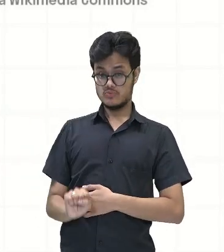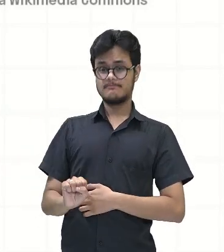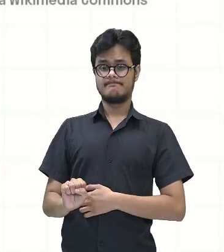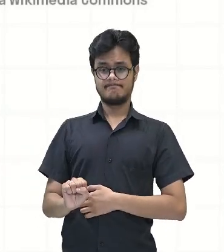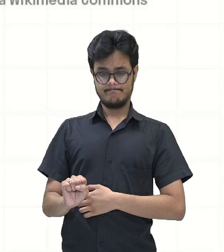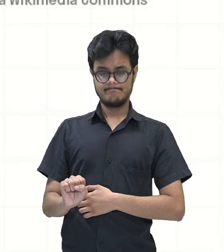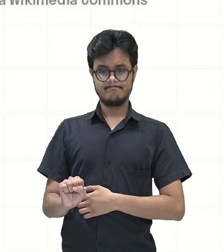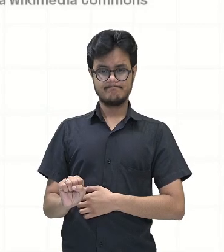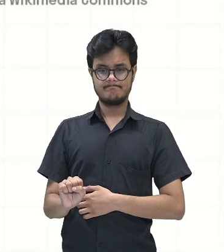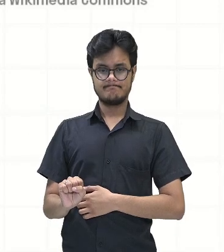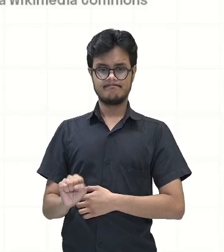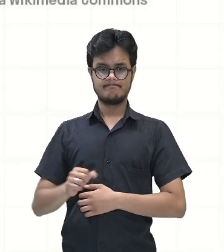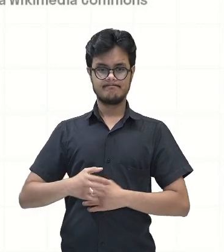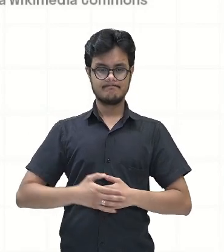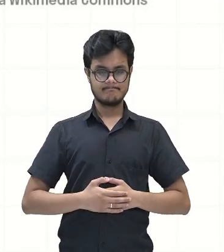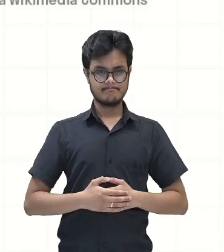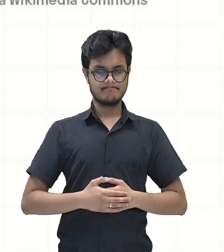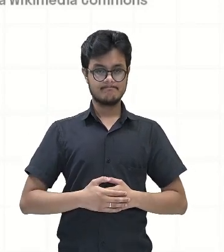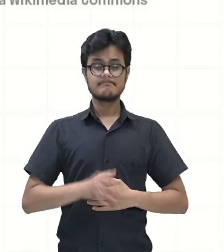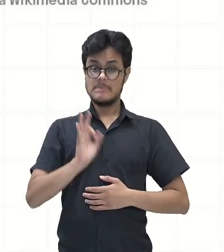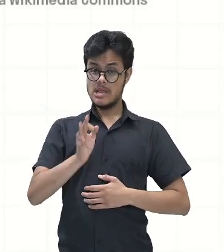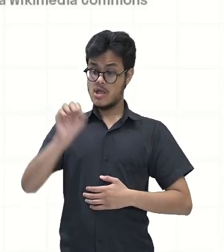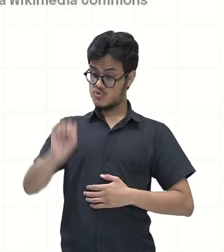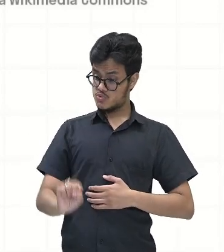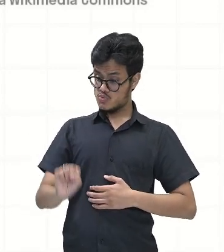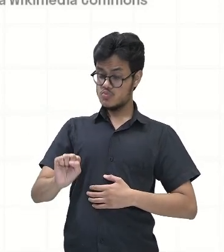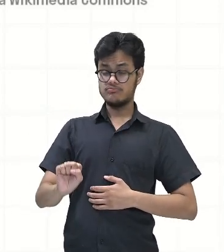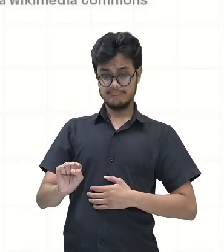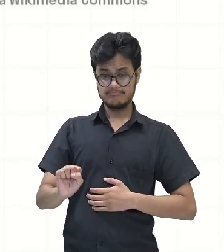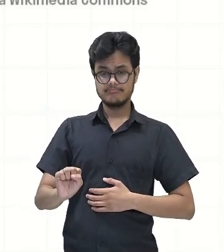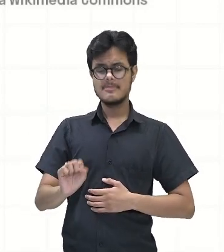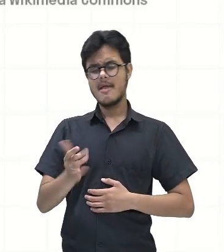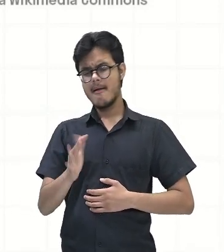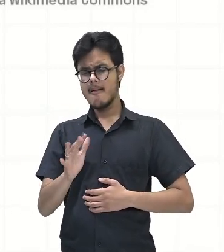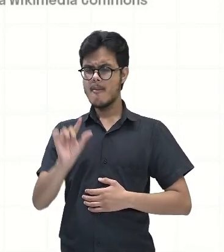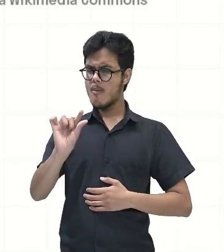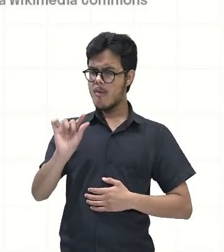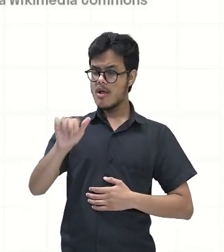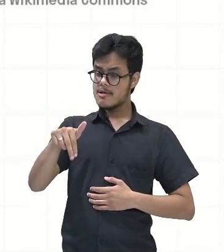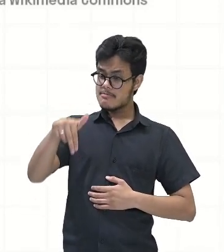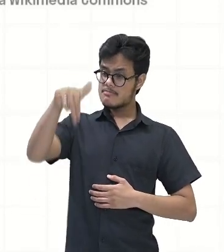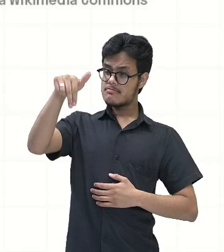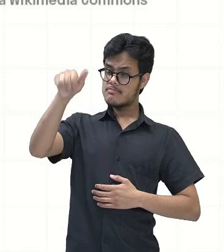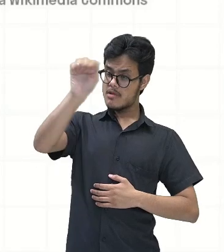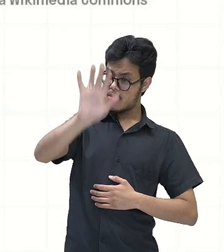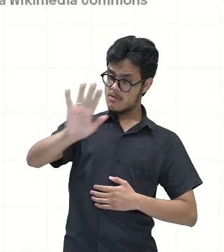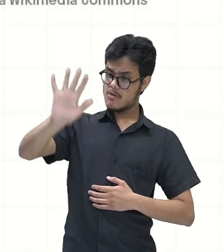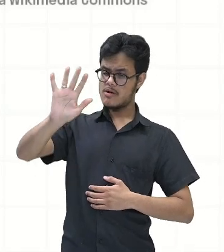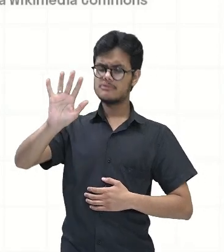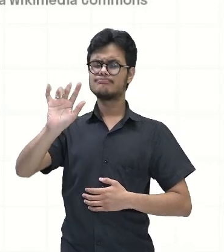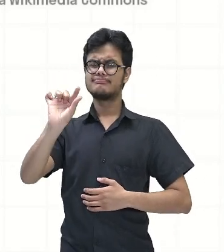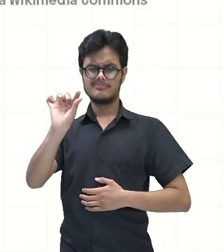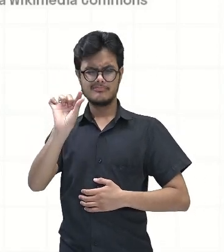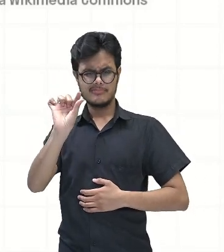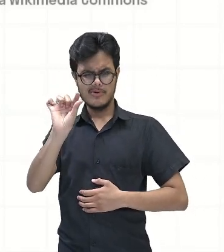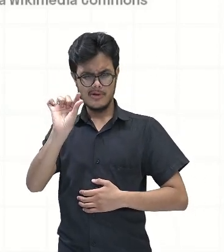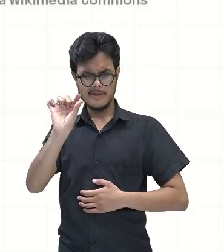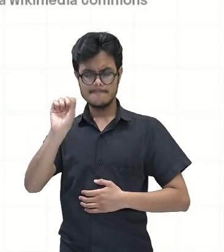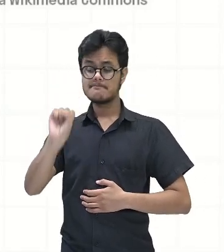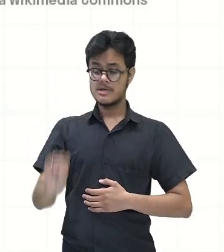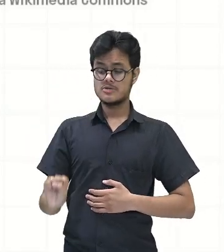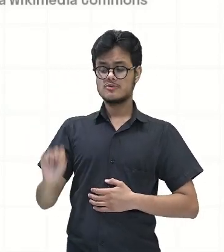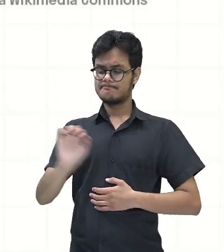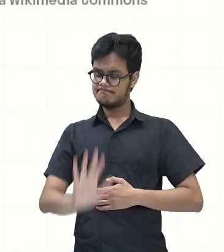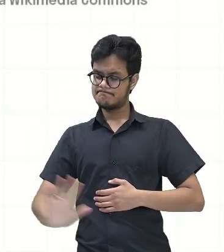né, a maior parte do seu território. E uma pequena porção do território brasileiro está